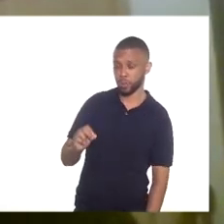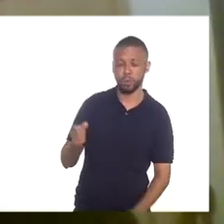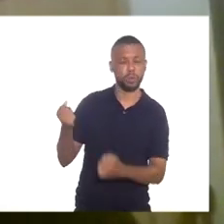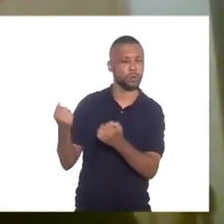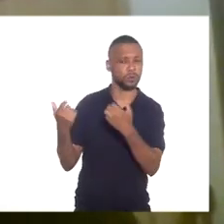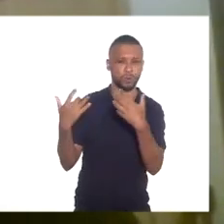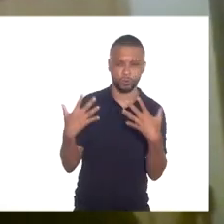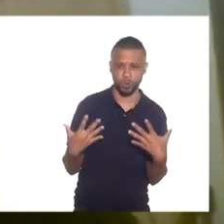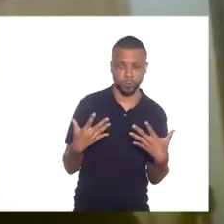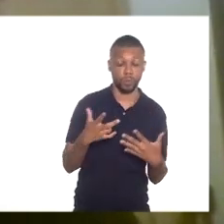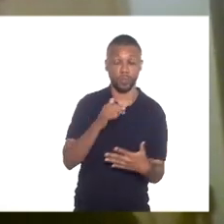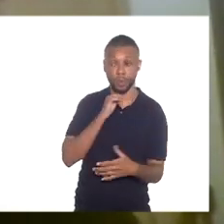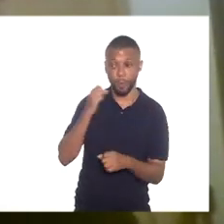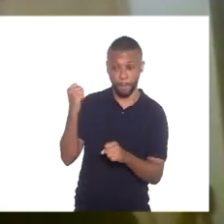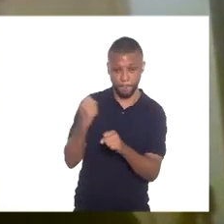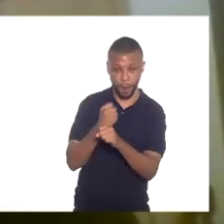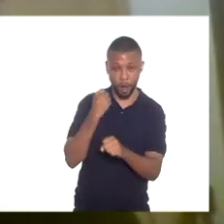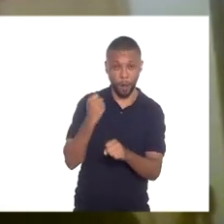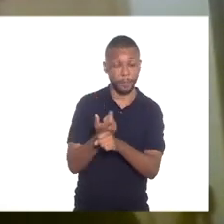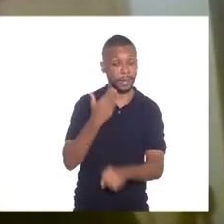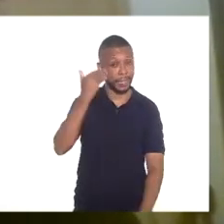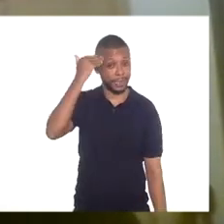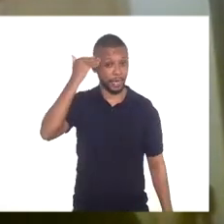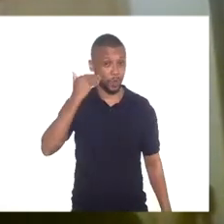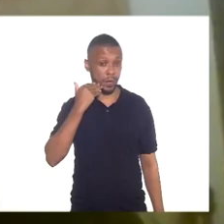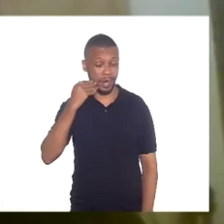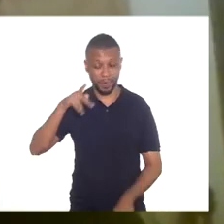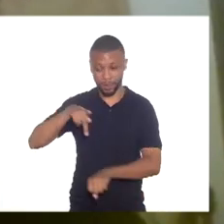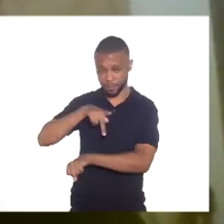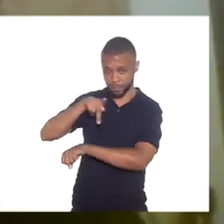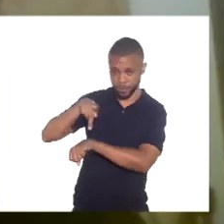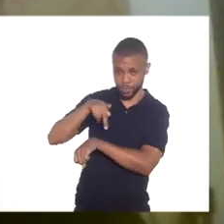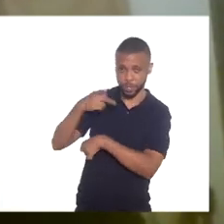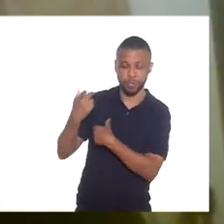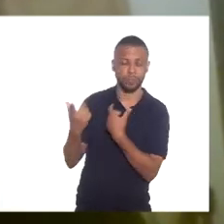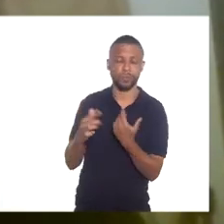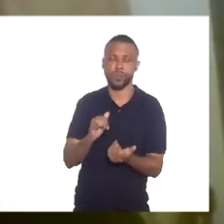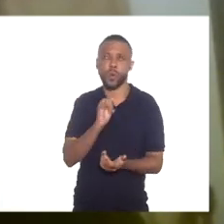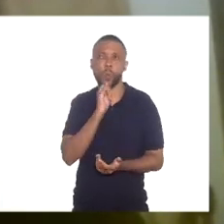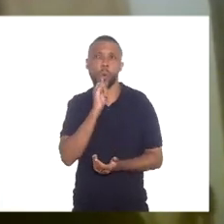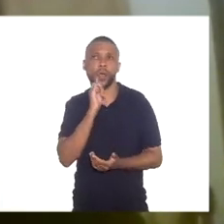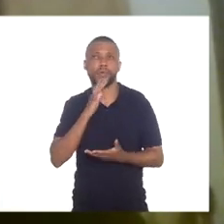obra na Coreia, para que a Coreia fosse, vamos dizer assim,